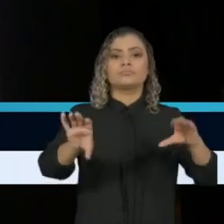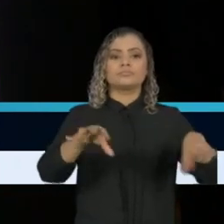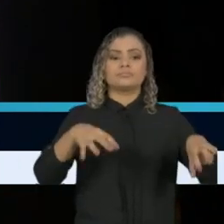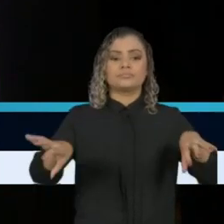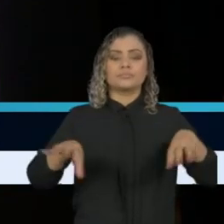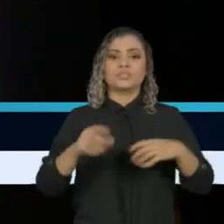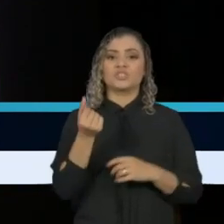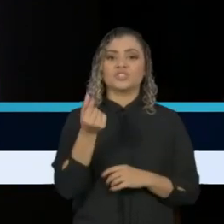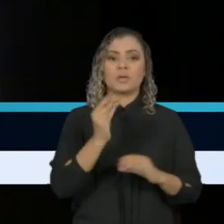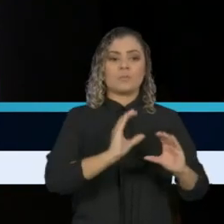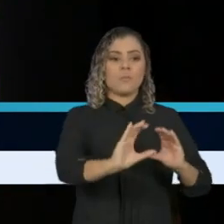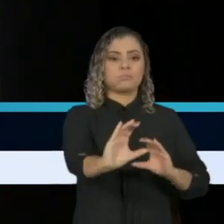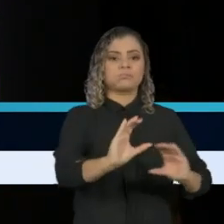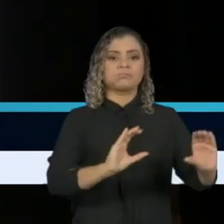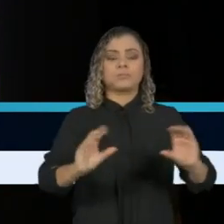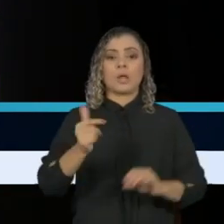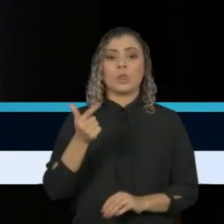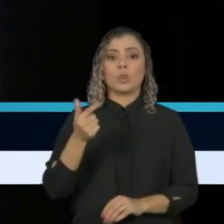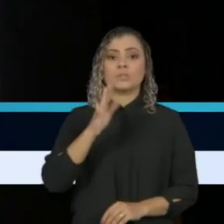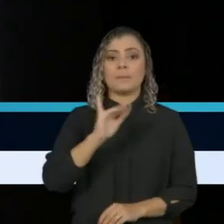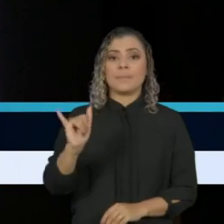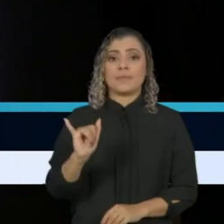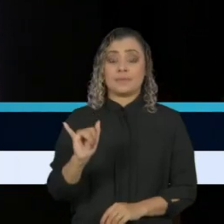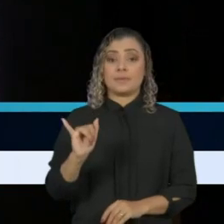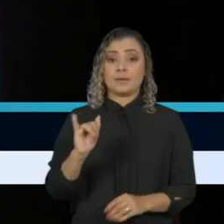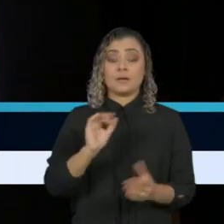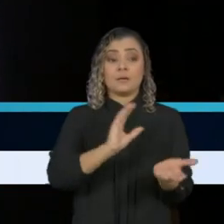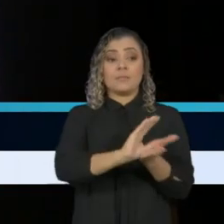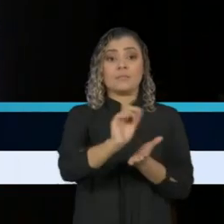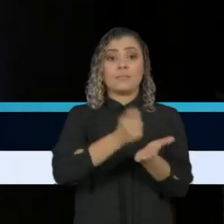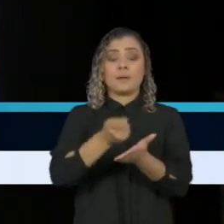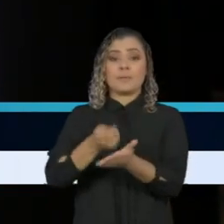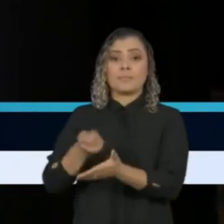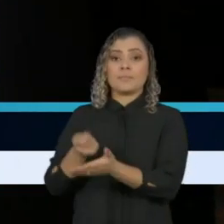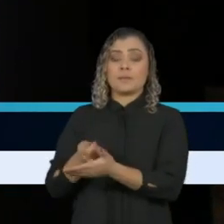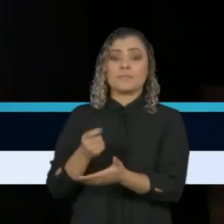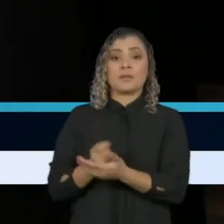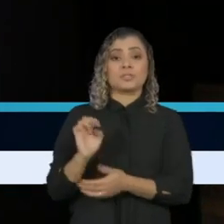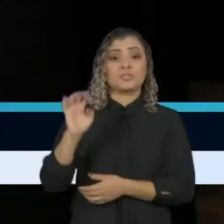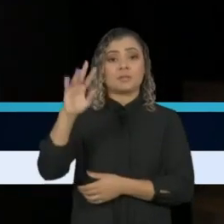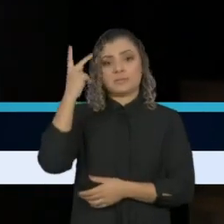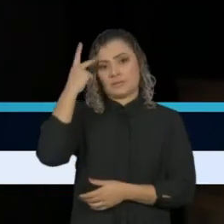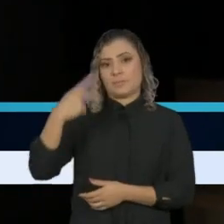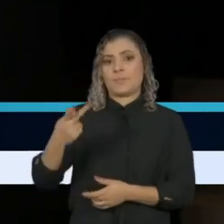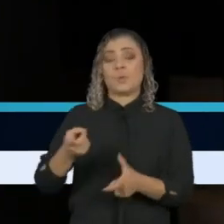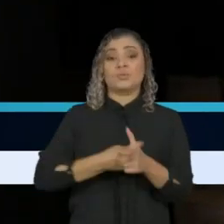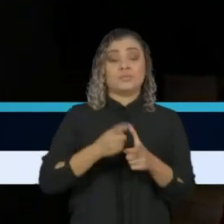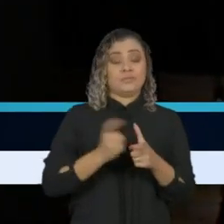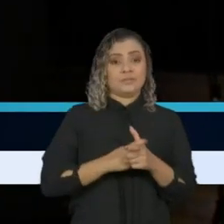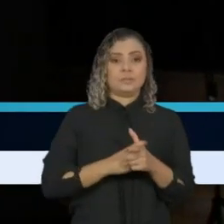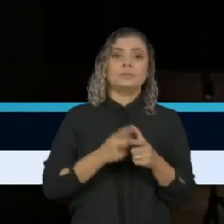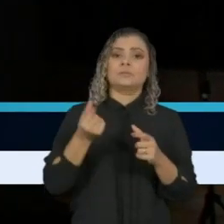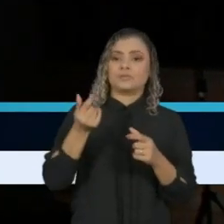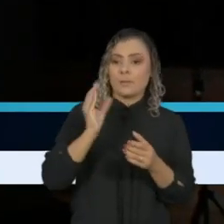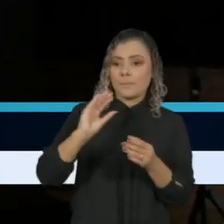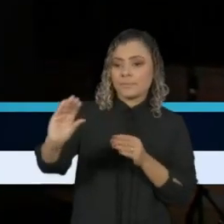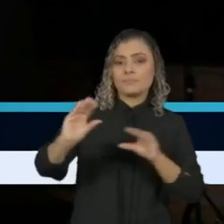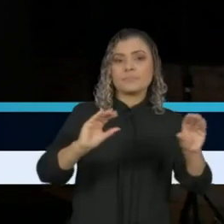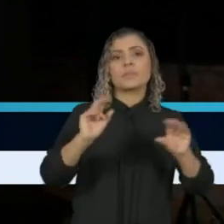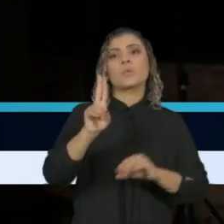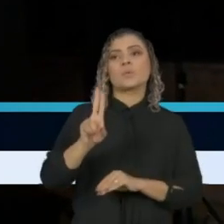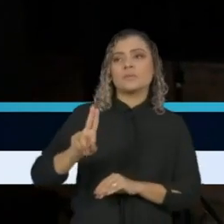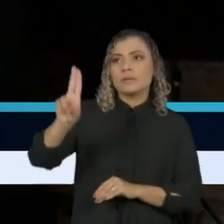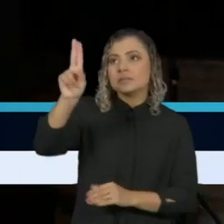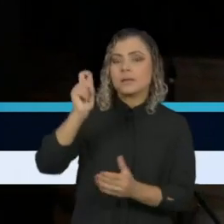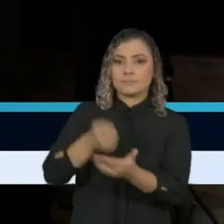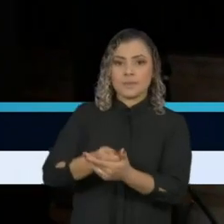né? Basicamente 12 bilhões de despesas por mês que o Estado de São Paulo tem, né? As transferências às